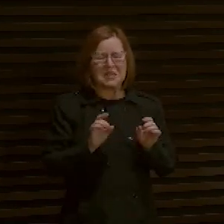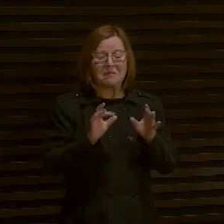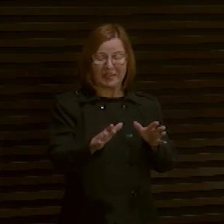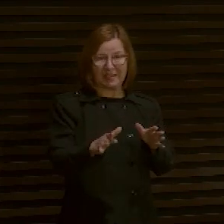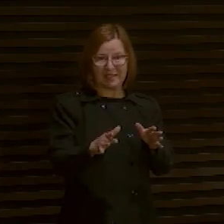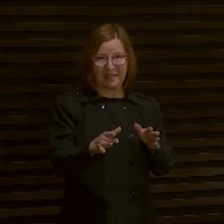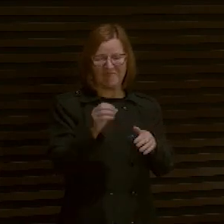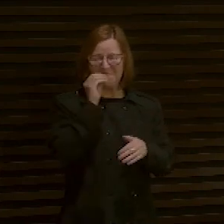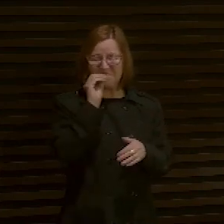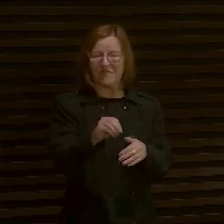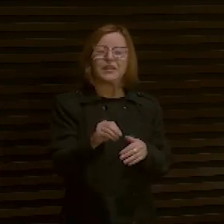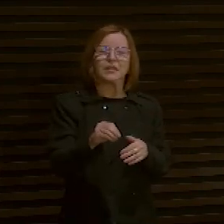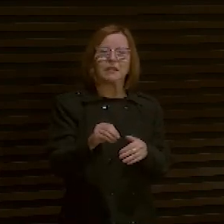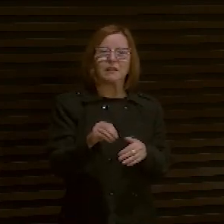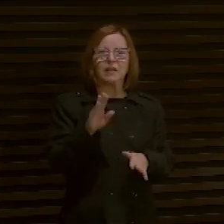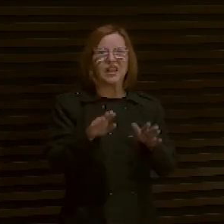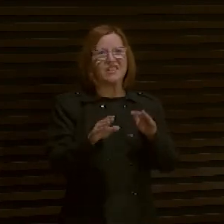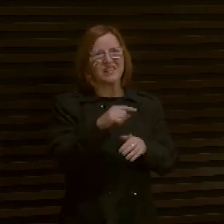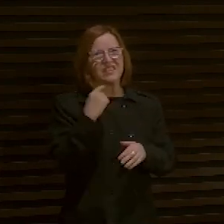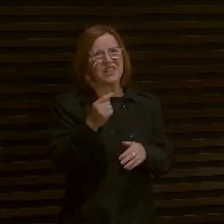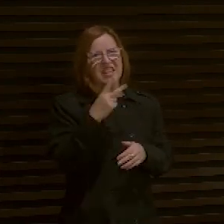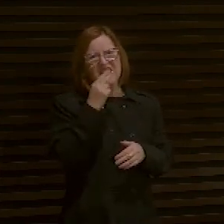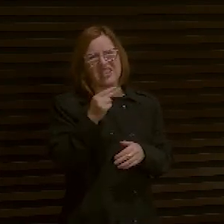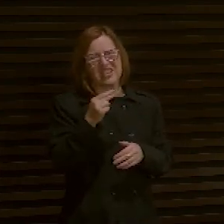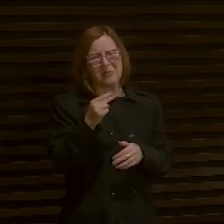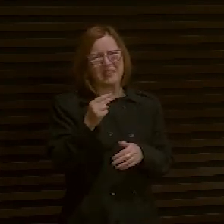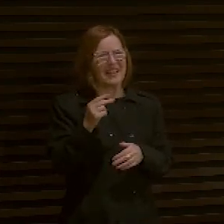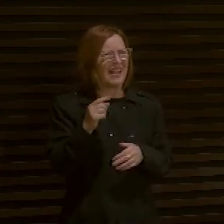nos sentimos incapacitados a pregar o Evangelho.